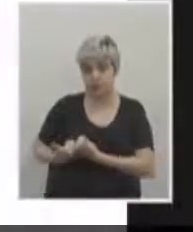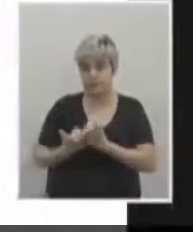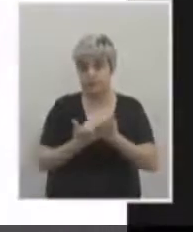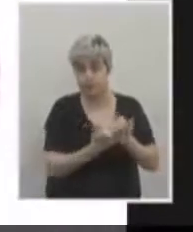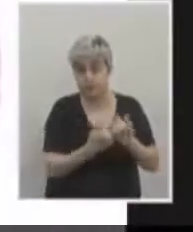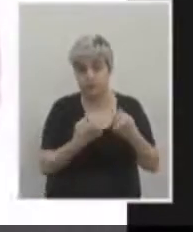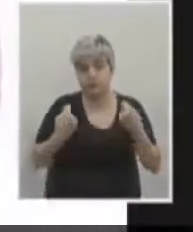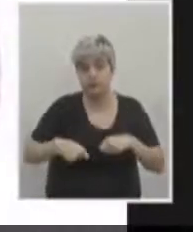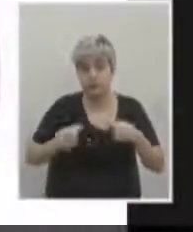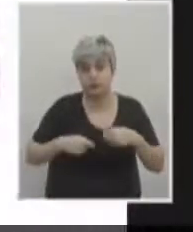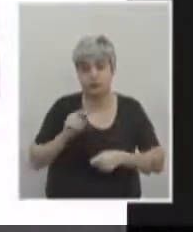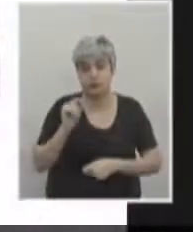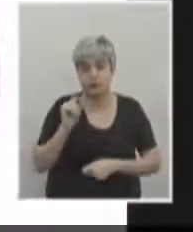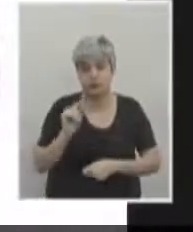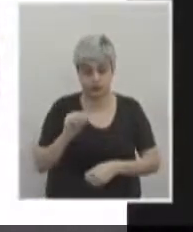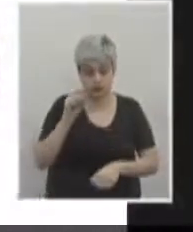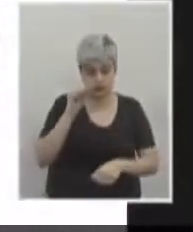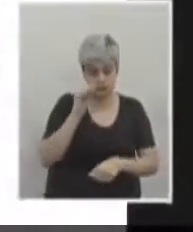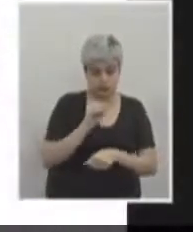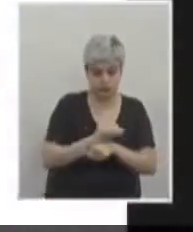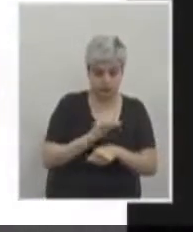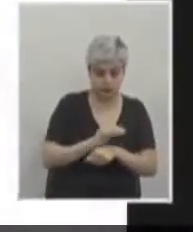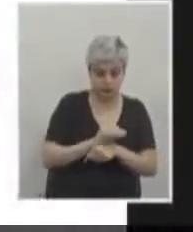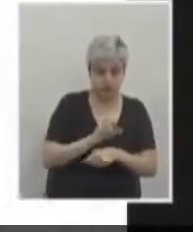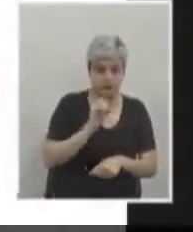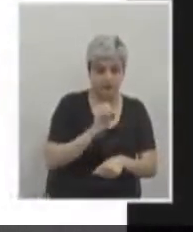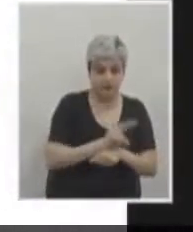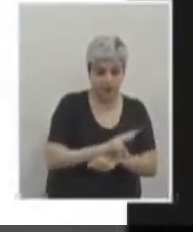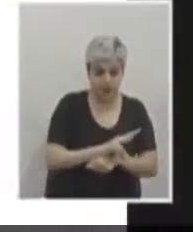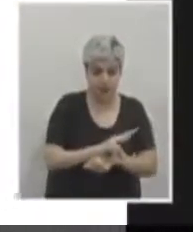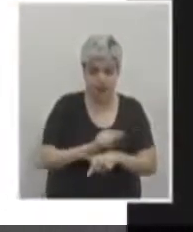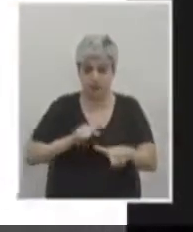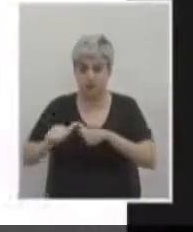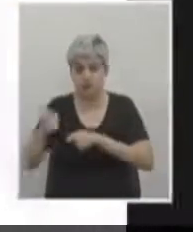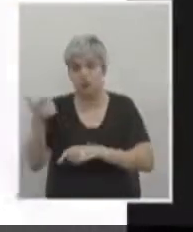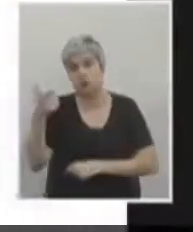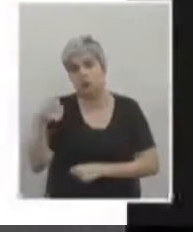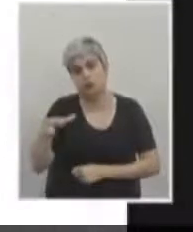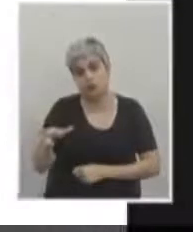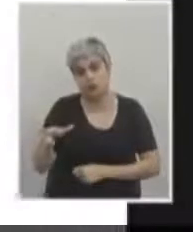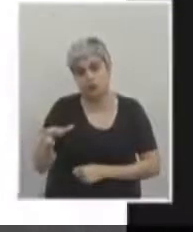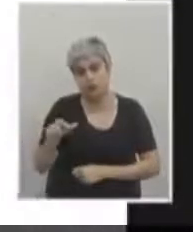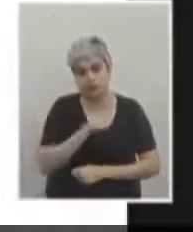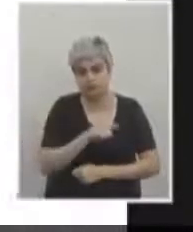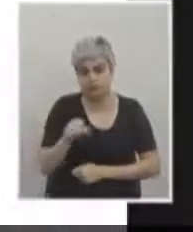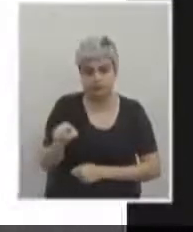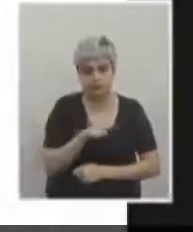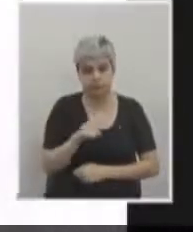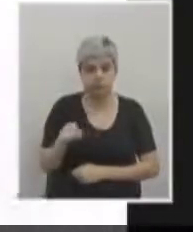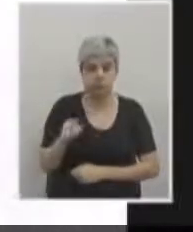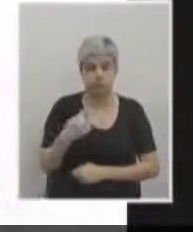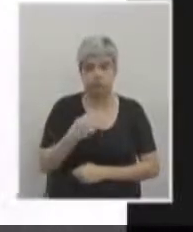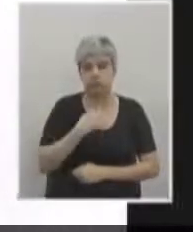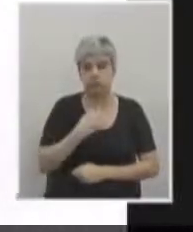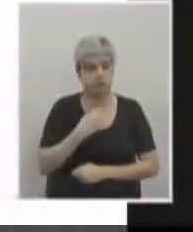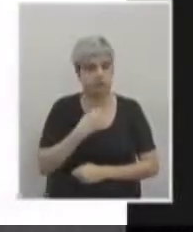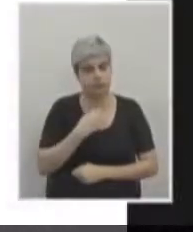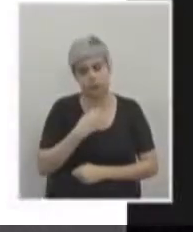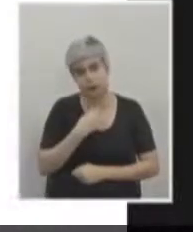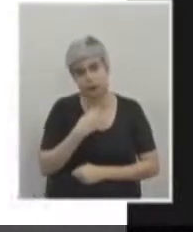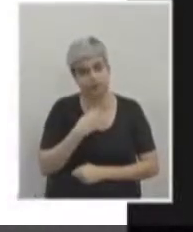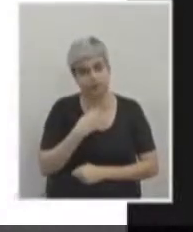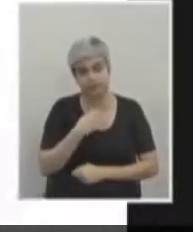fica resguardando uma vaga e atuando em outra. Ele não tem concurso para 2 cargos. É impossível a gente fazer